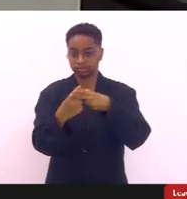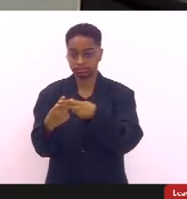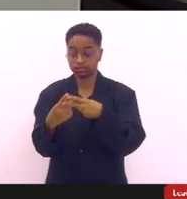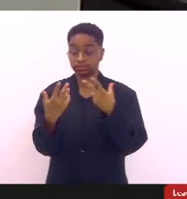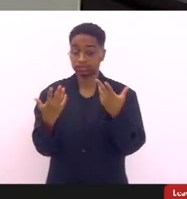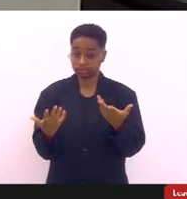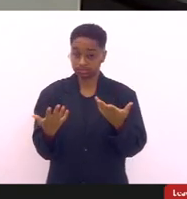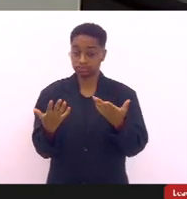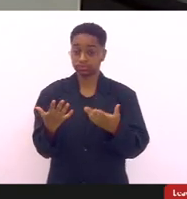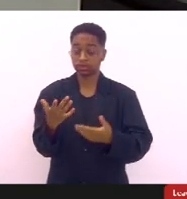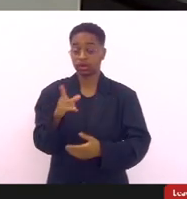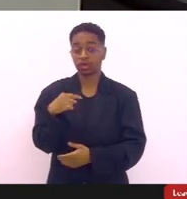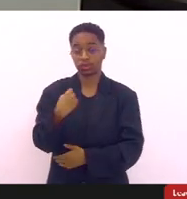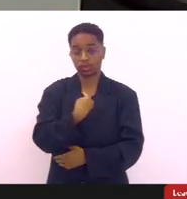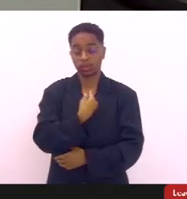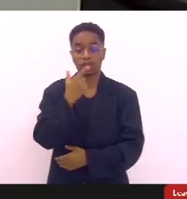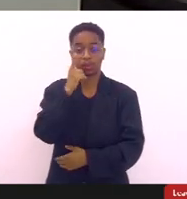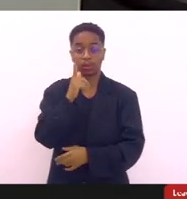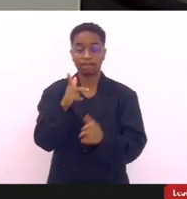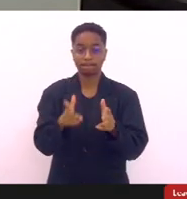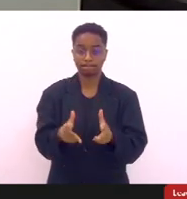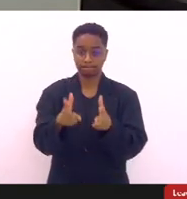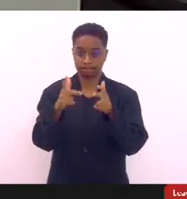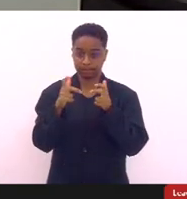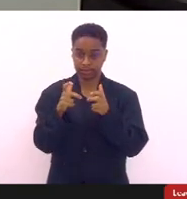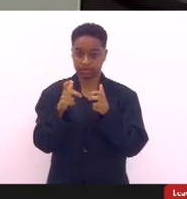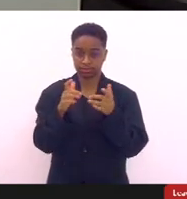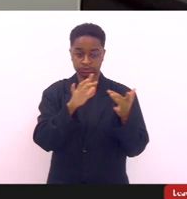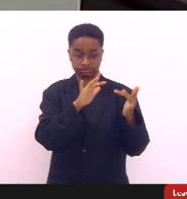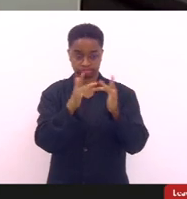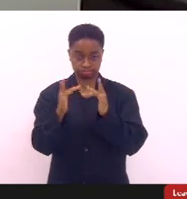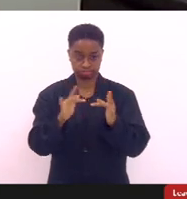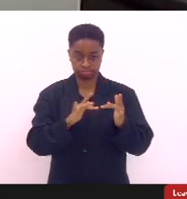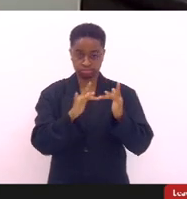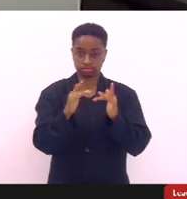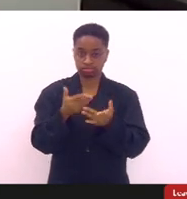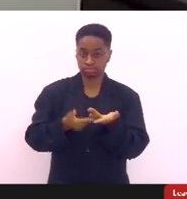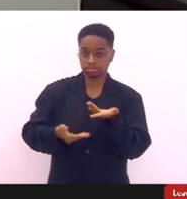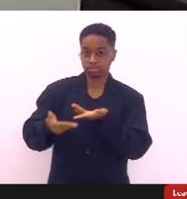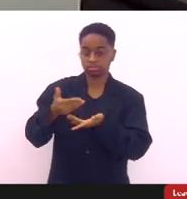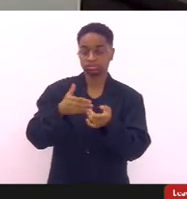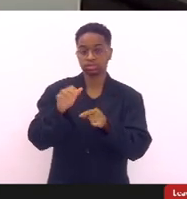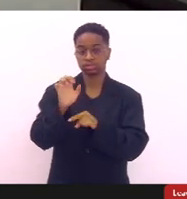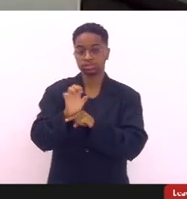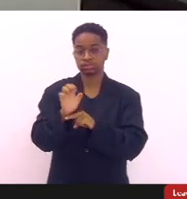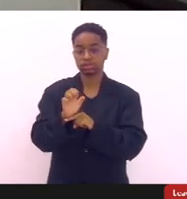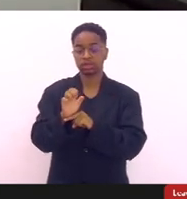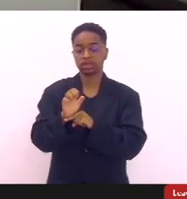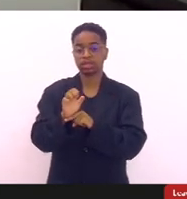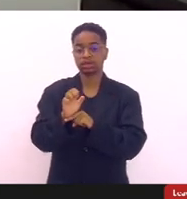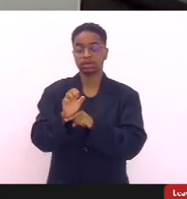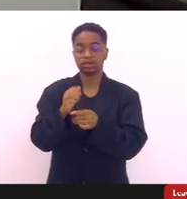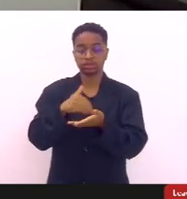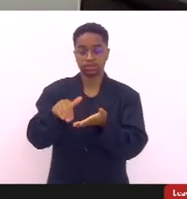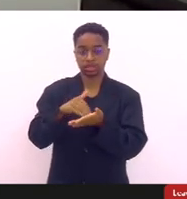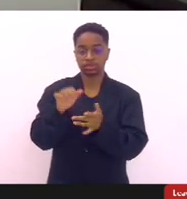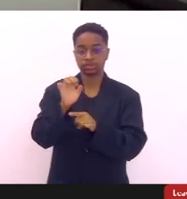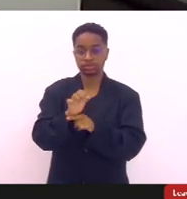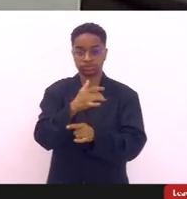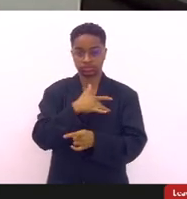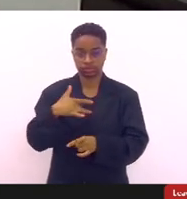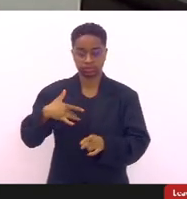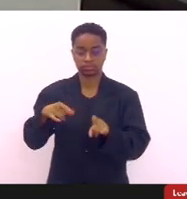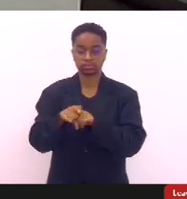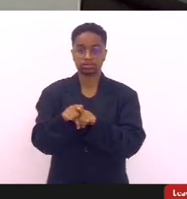por aí a gente já verifica que essa articulação entre Secretaria de Estado de Saúde e Secretaria de